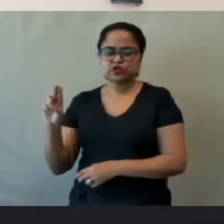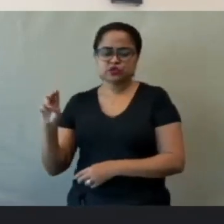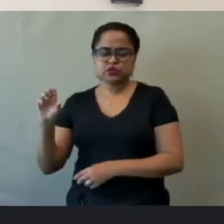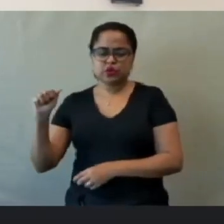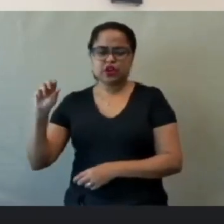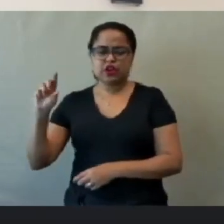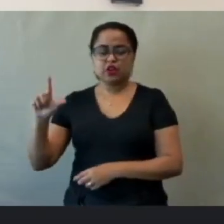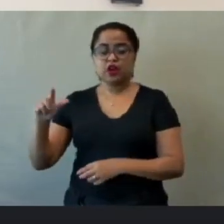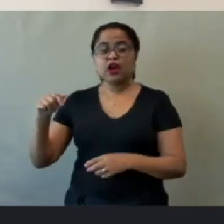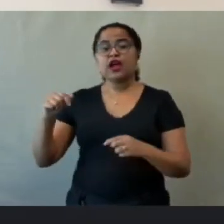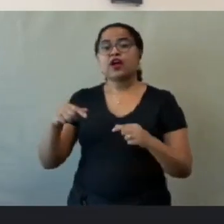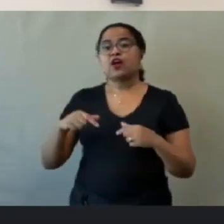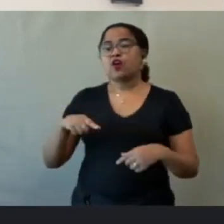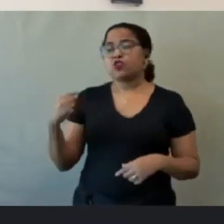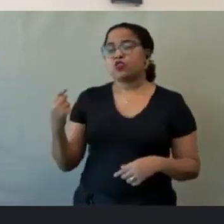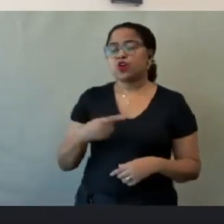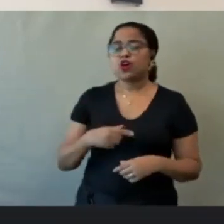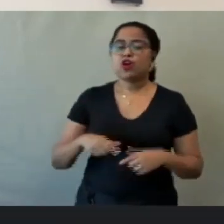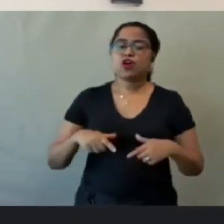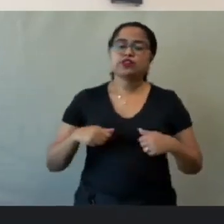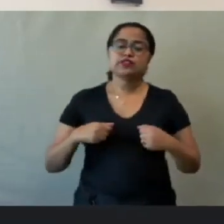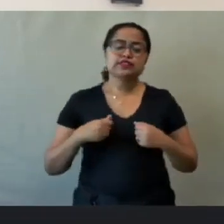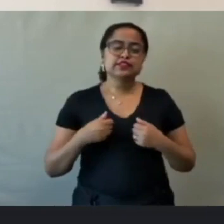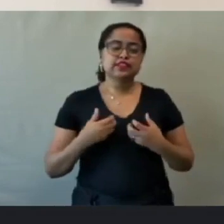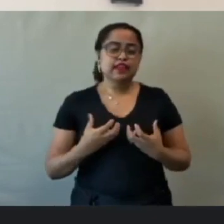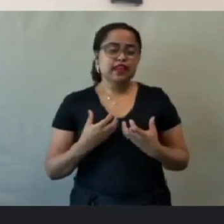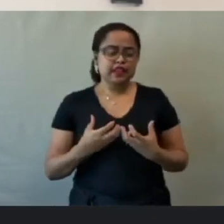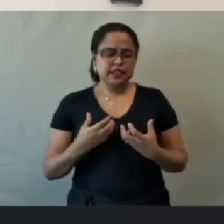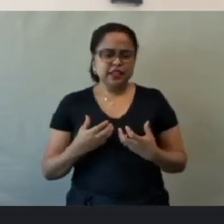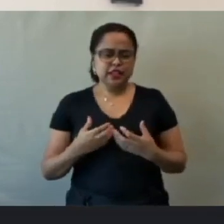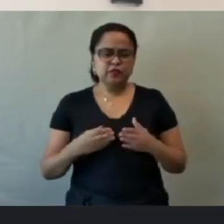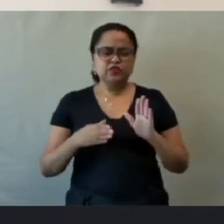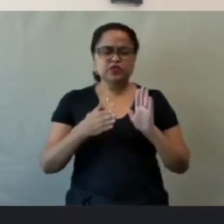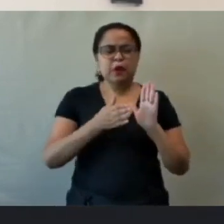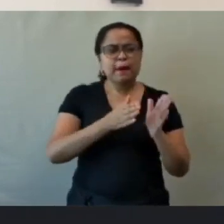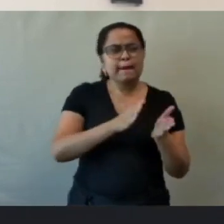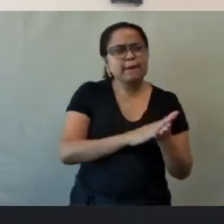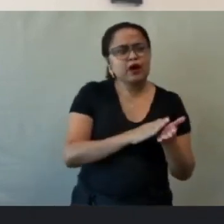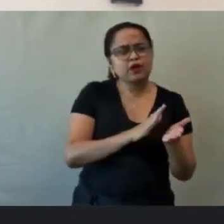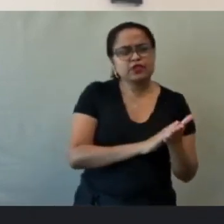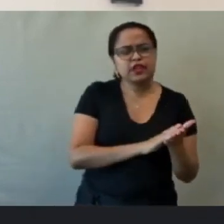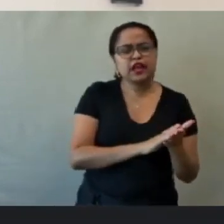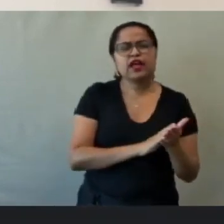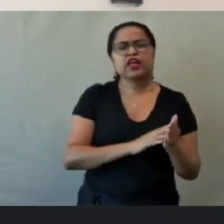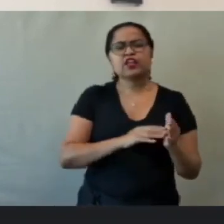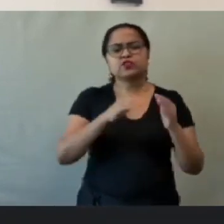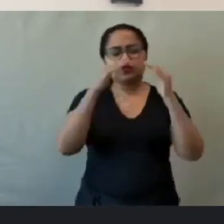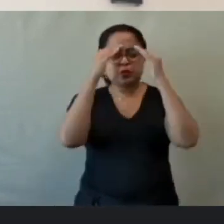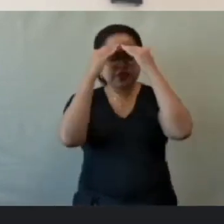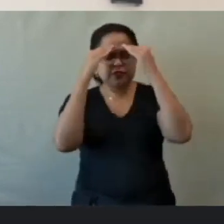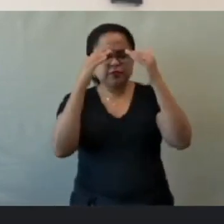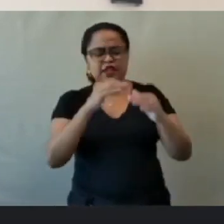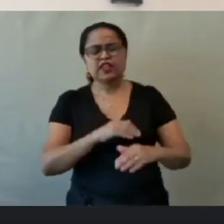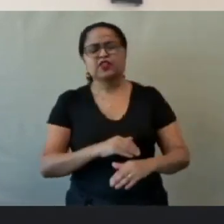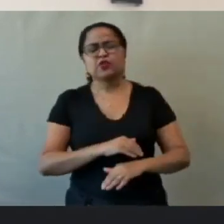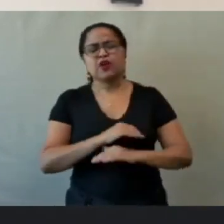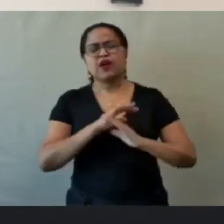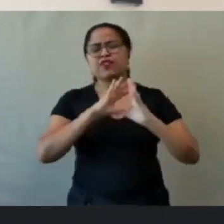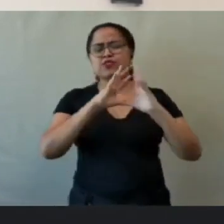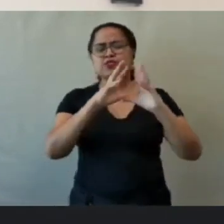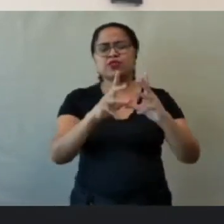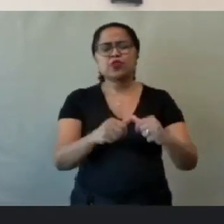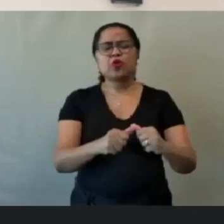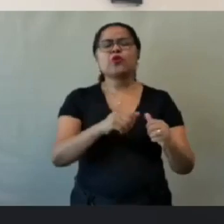queremos um Plano Nacional de Educação pautado no respeito a todas as diversidades, porque o Brasil é um país